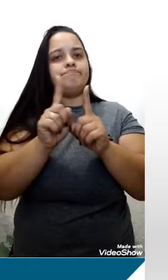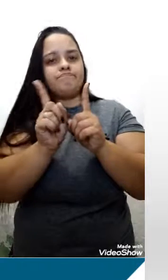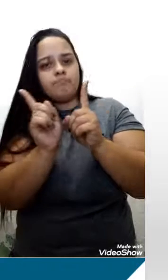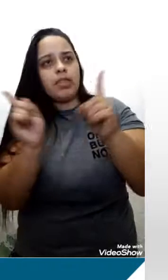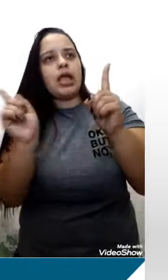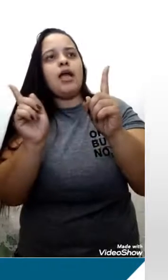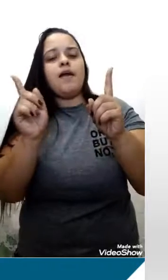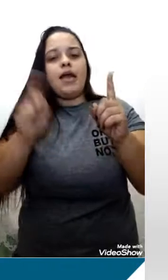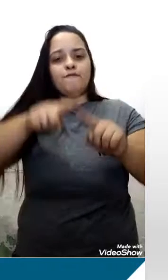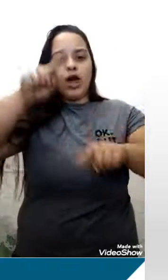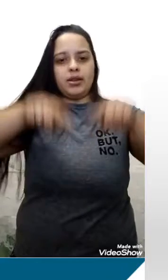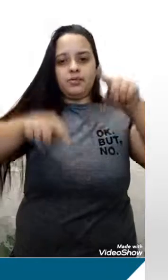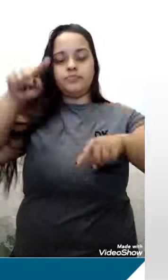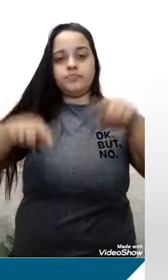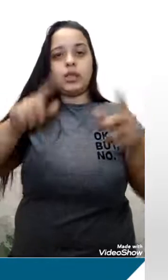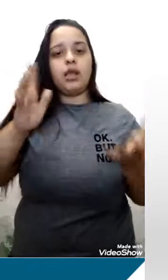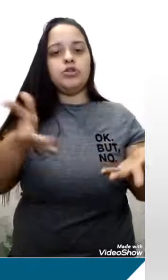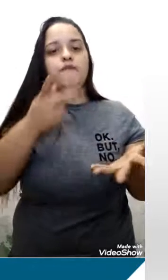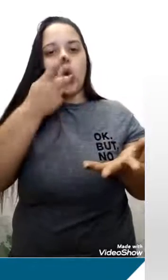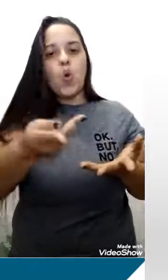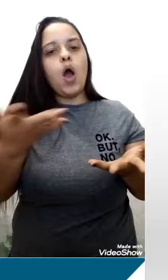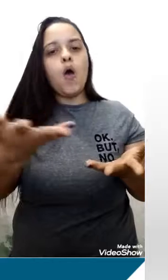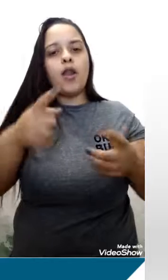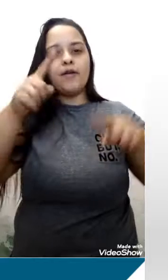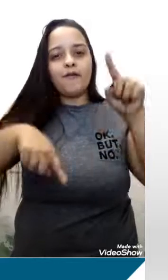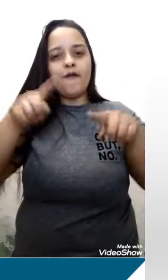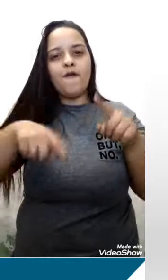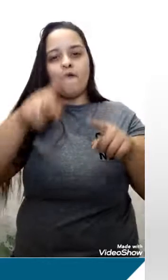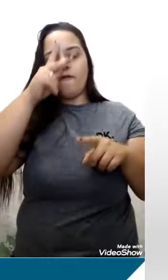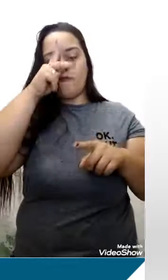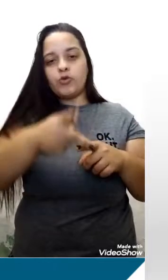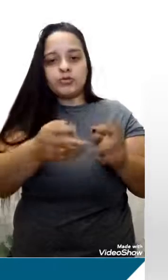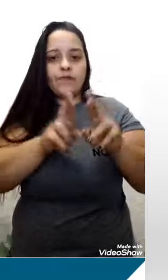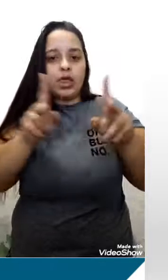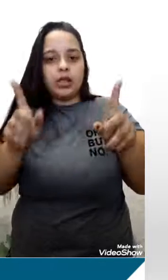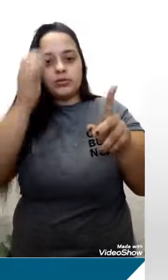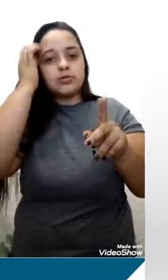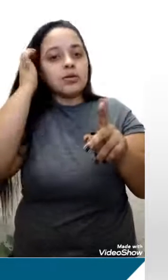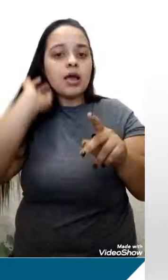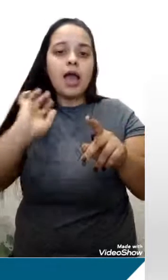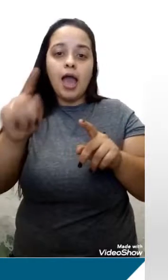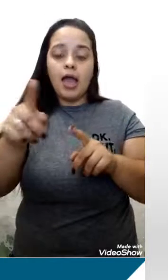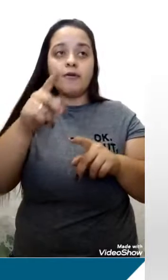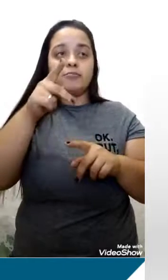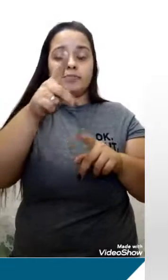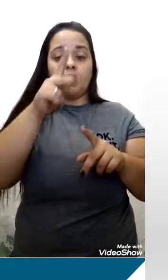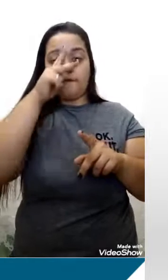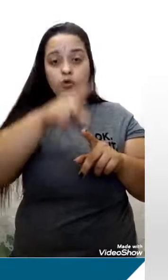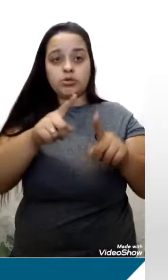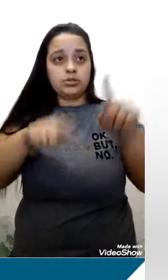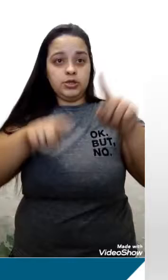força variável, já que até aqui nós tratamos de trabalho para força constante. O trabalho de uma força